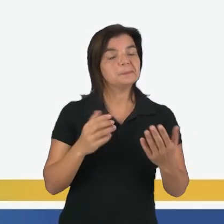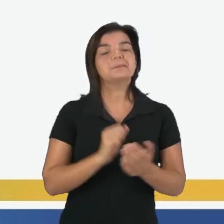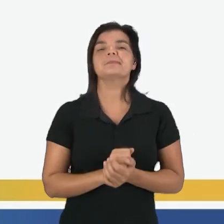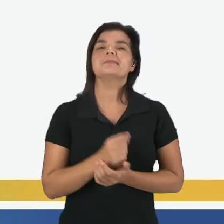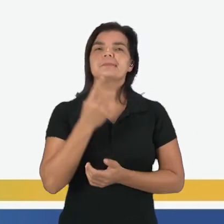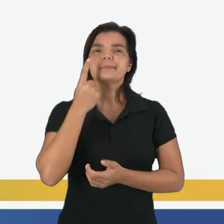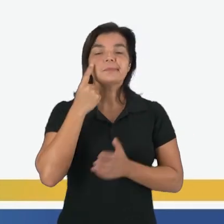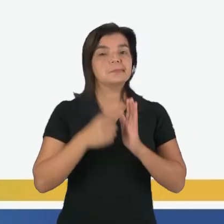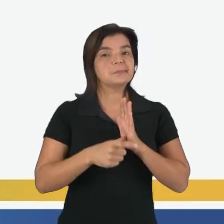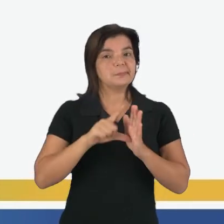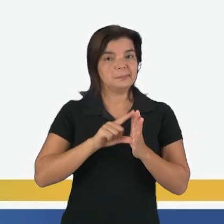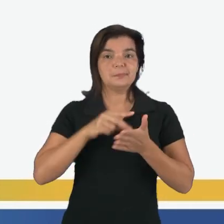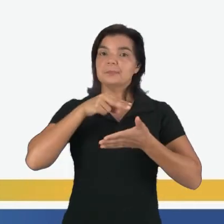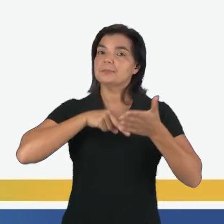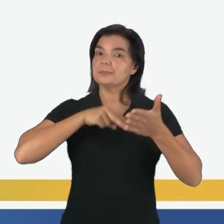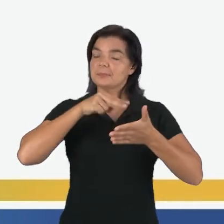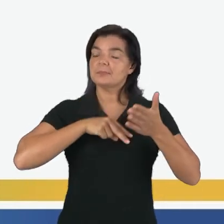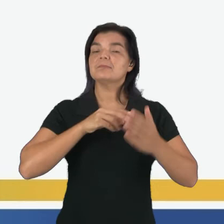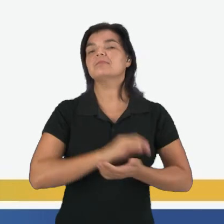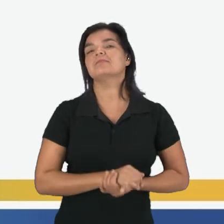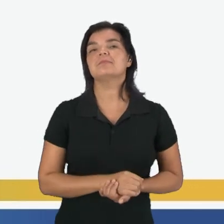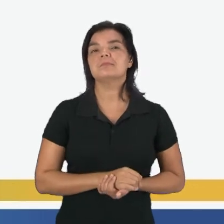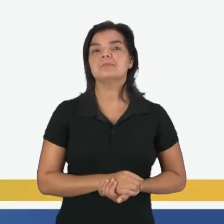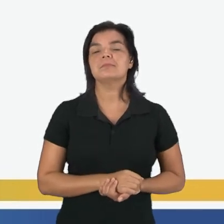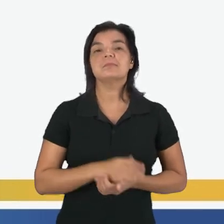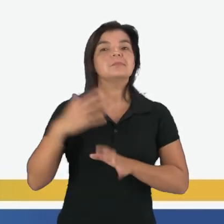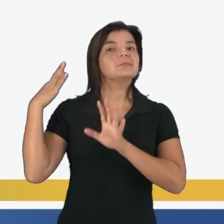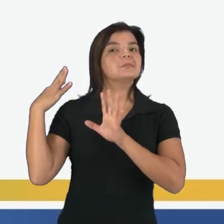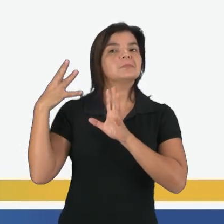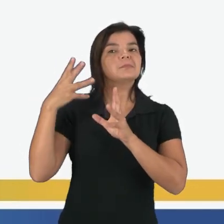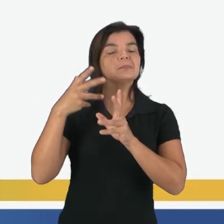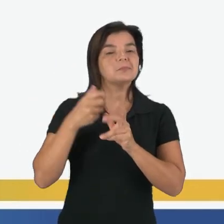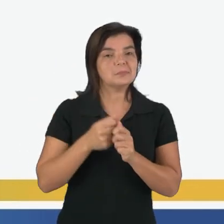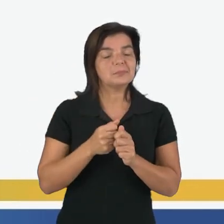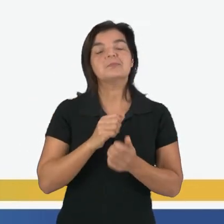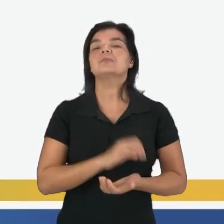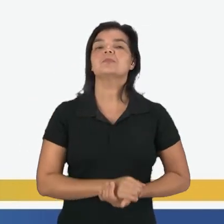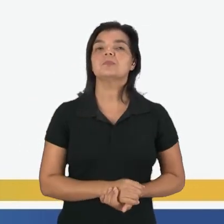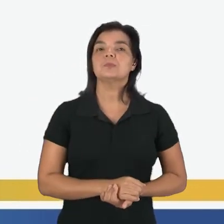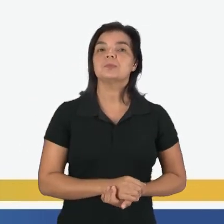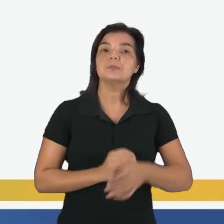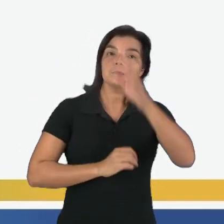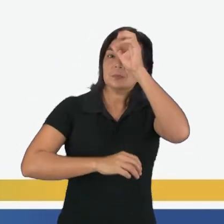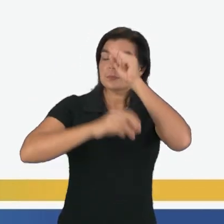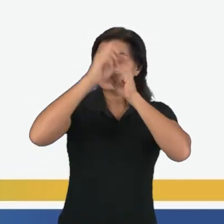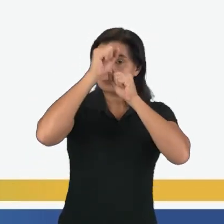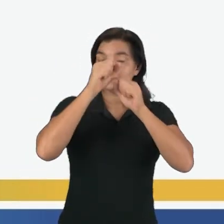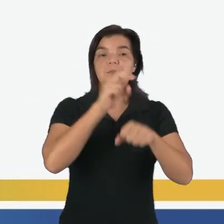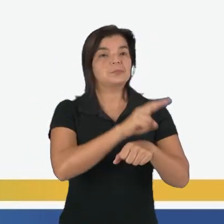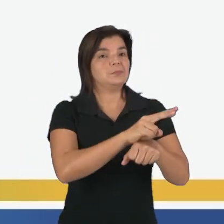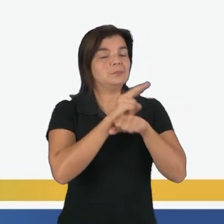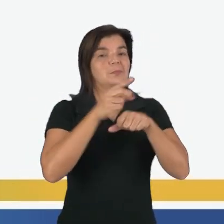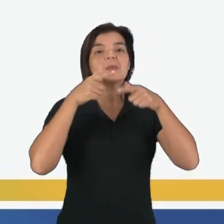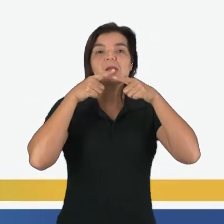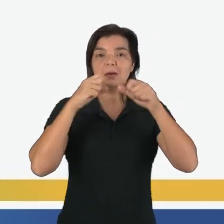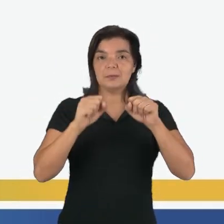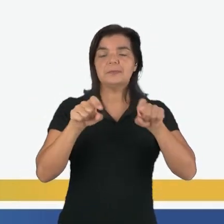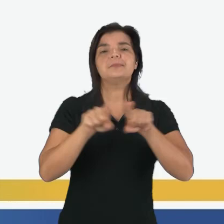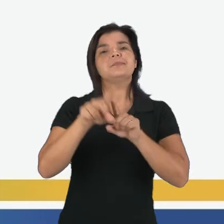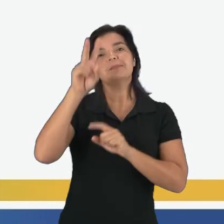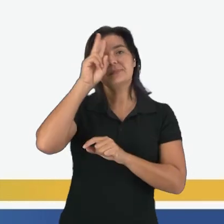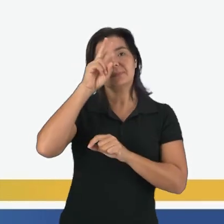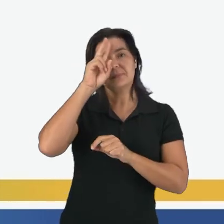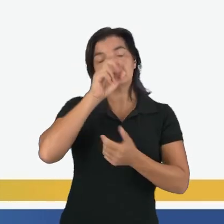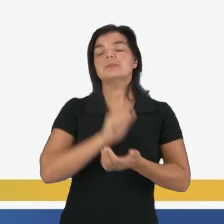vamos aqui, antes de ler as opções, vamos retomar um pouquinho sobre o que nós aprendemos de estrangeirismo. Lembra que tem